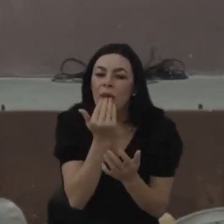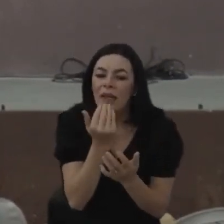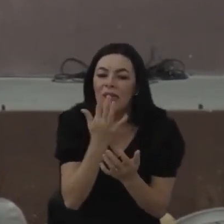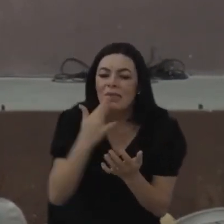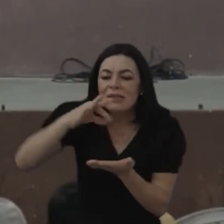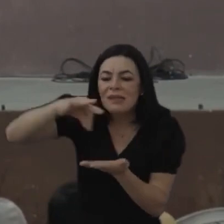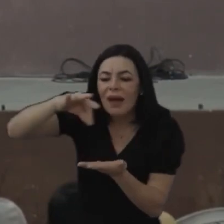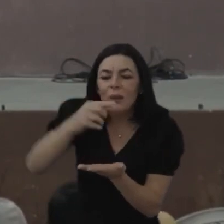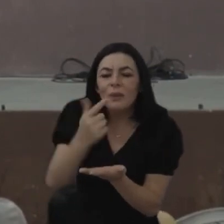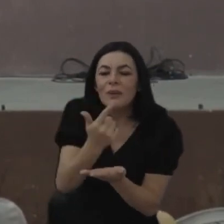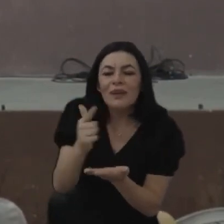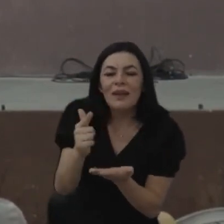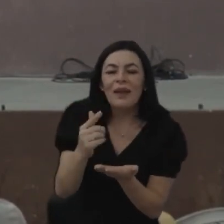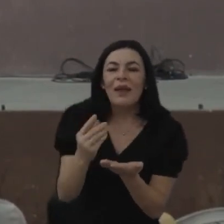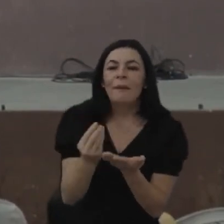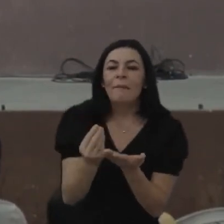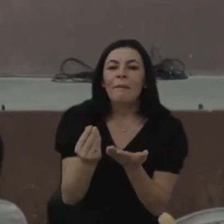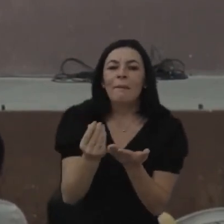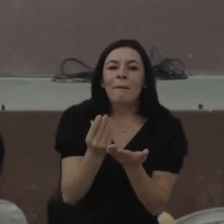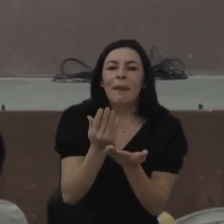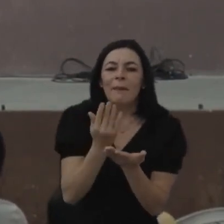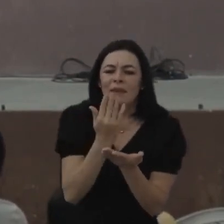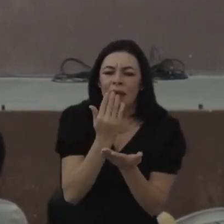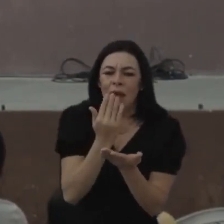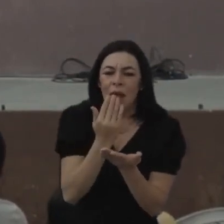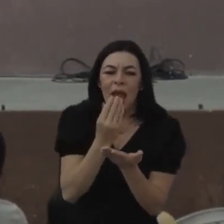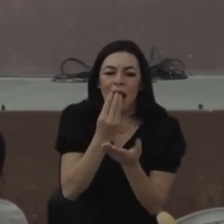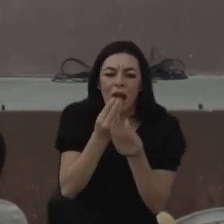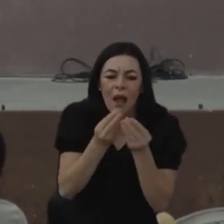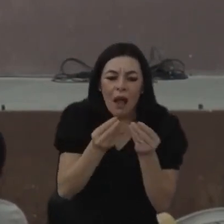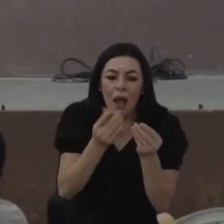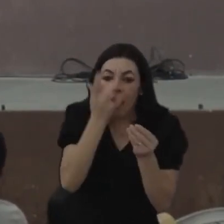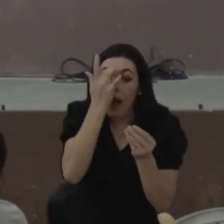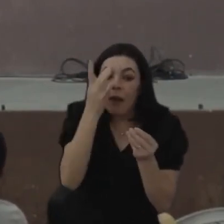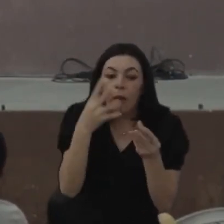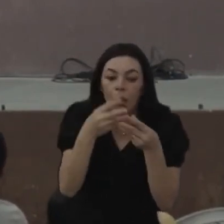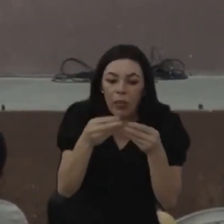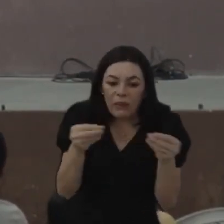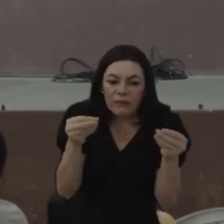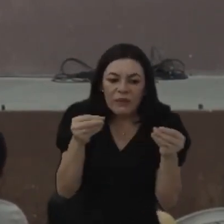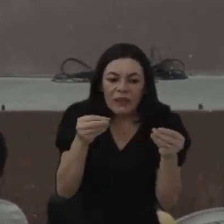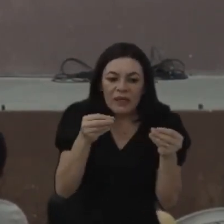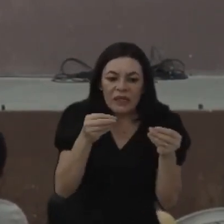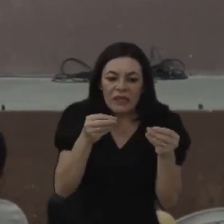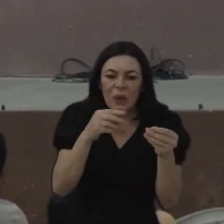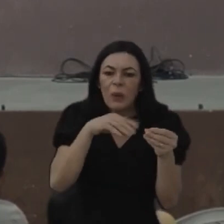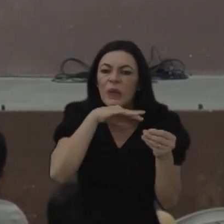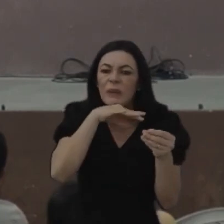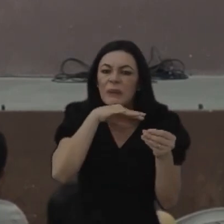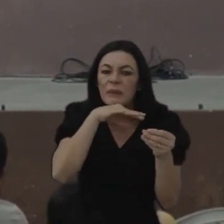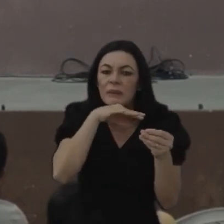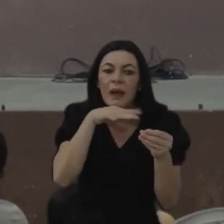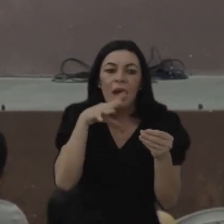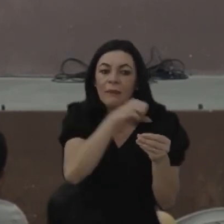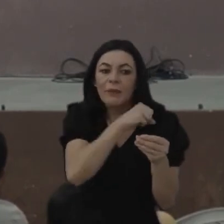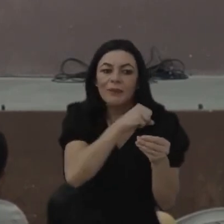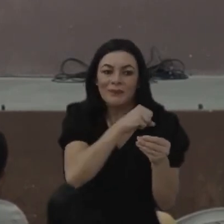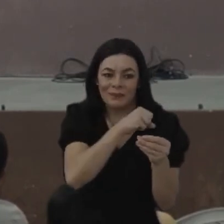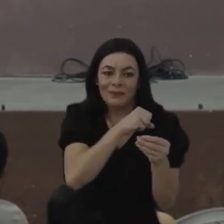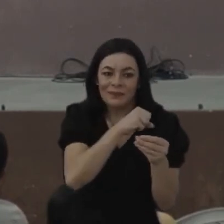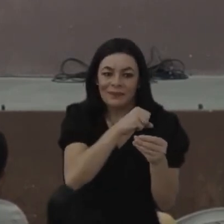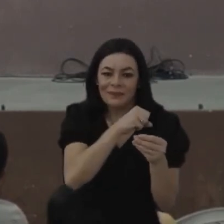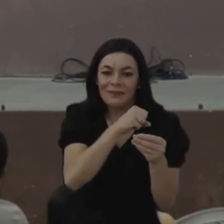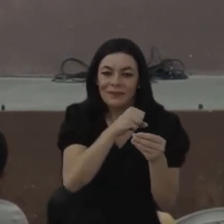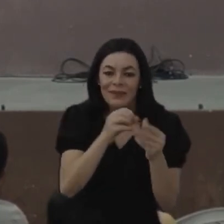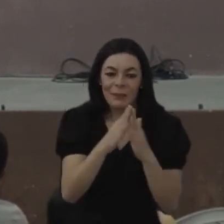sal, ela não seria conservada. E isso causava um apodrecimento dos alimentos, em um